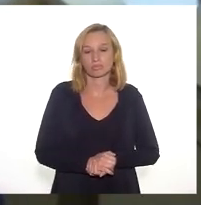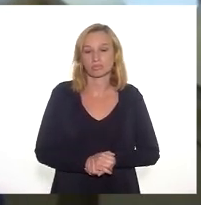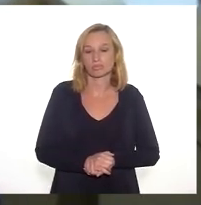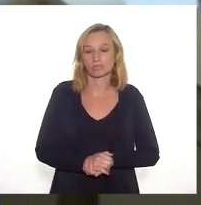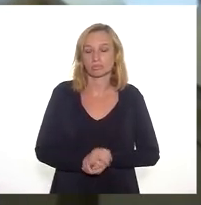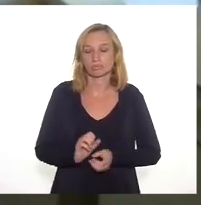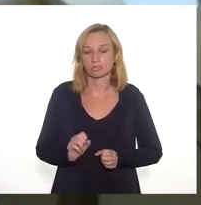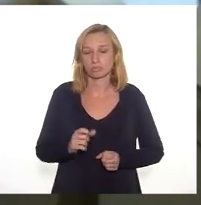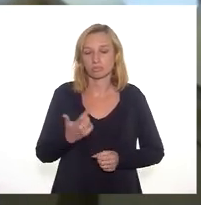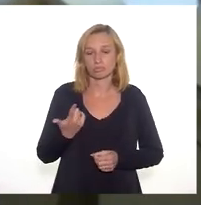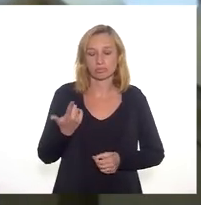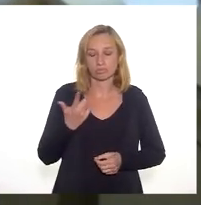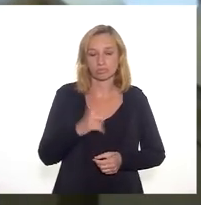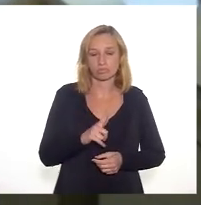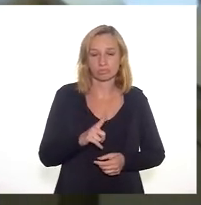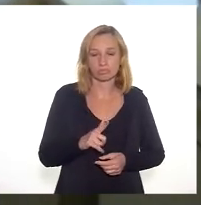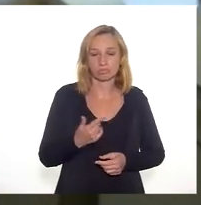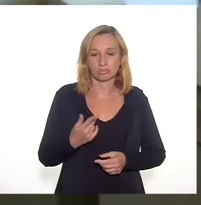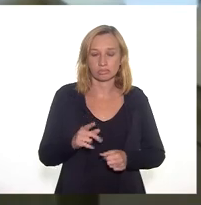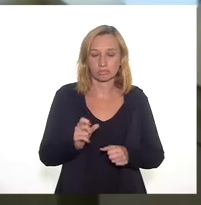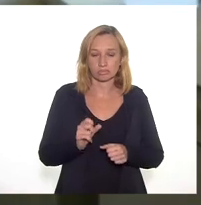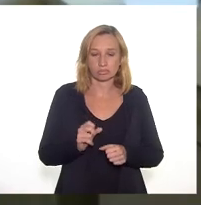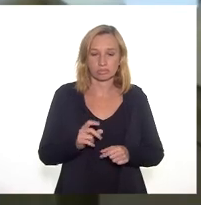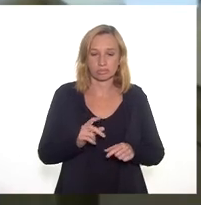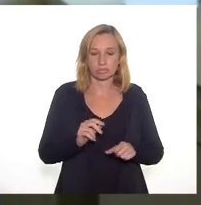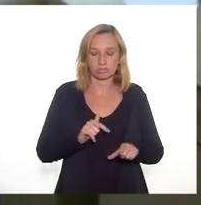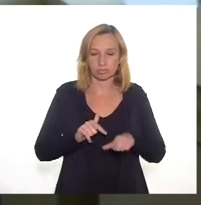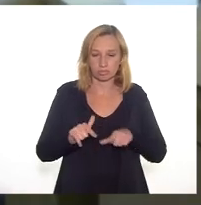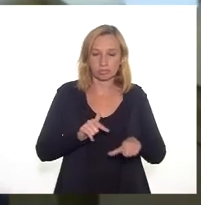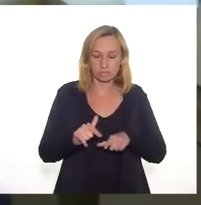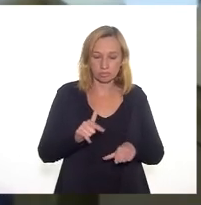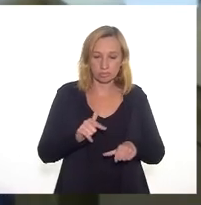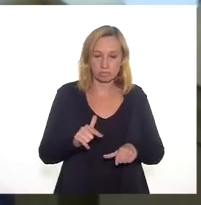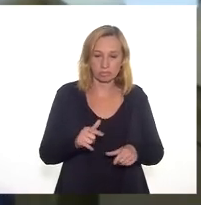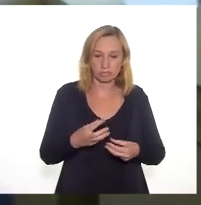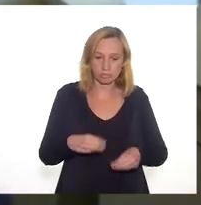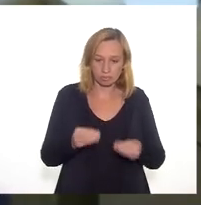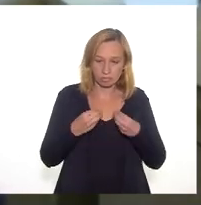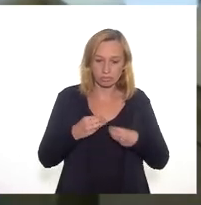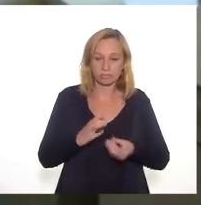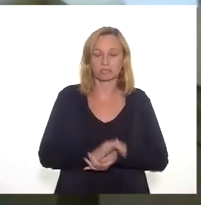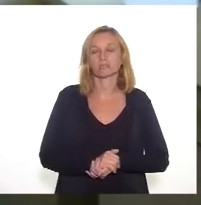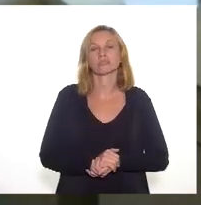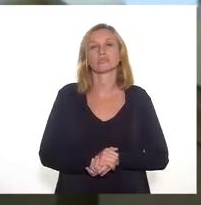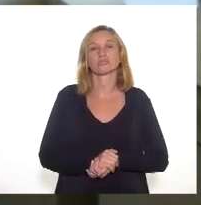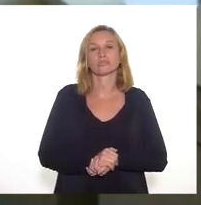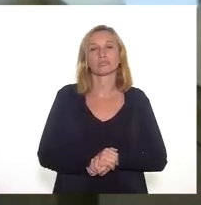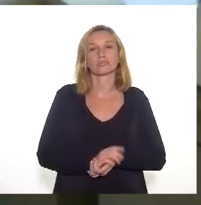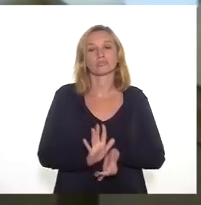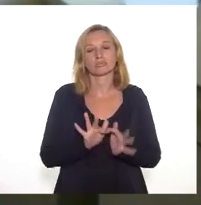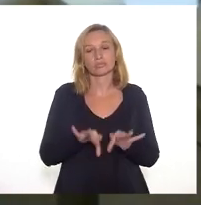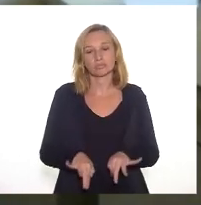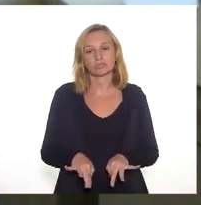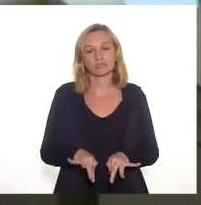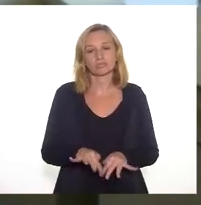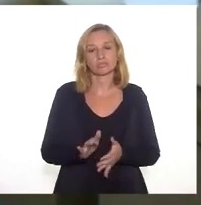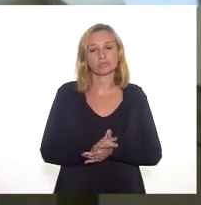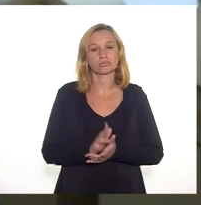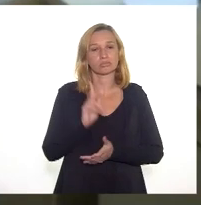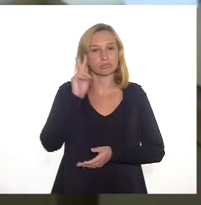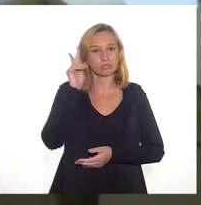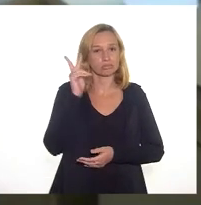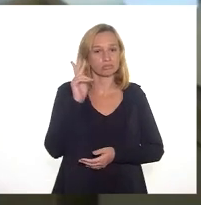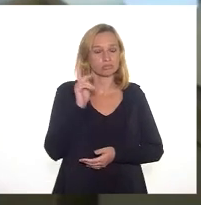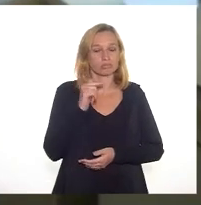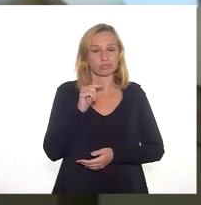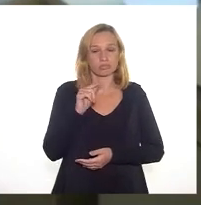conta do dever que nos foi alocado. E no fim dessa história,